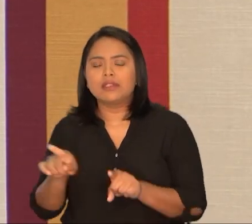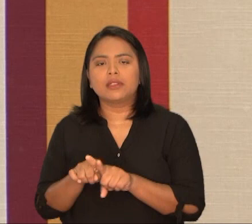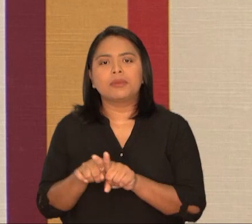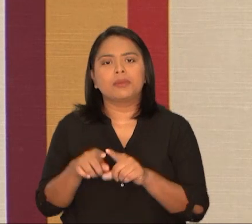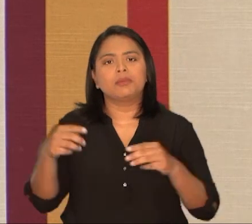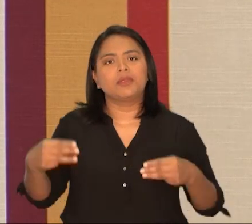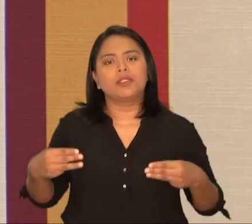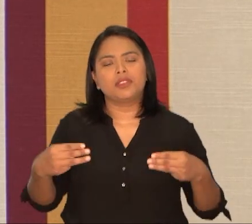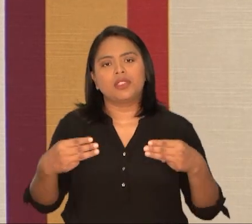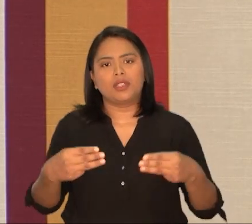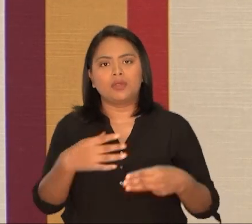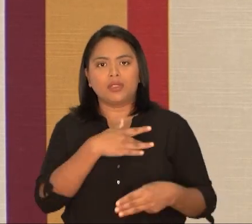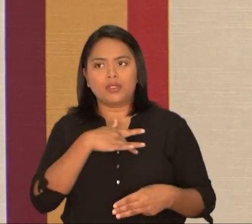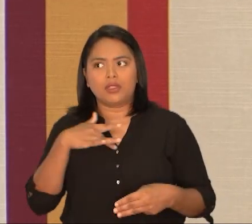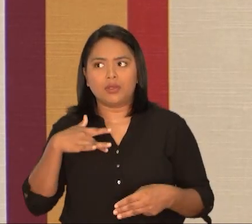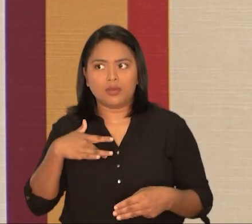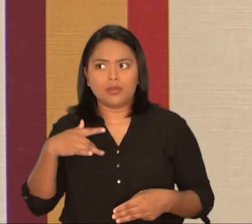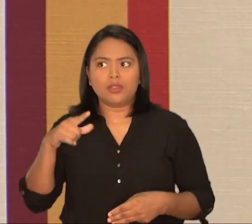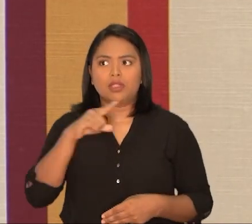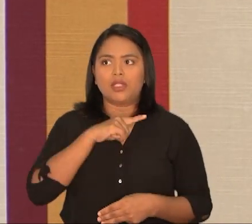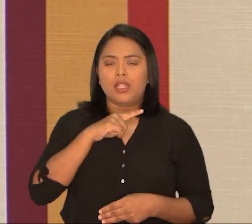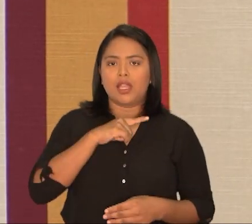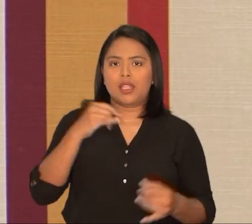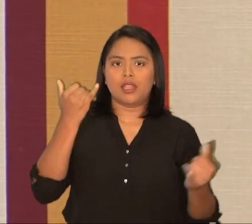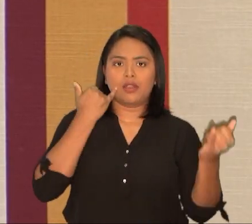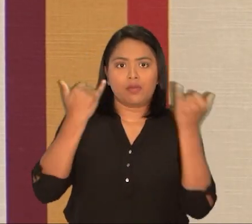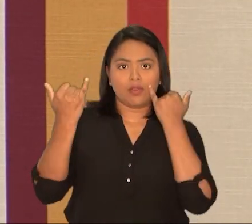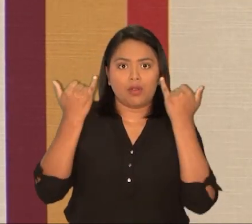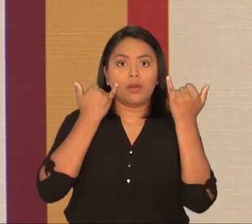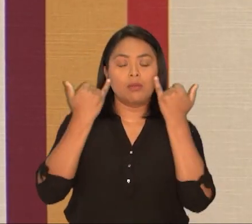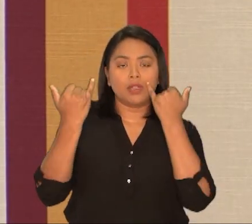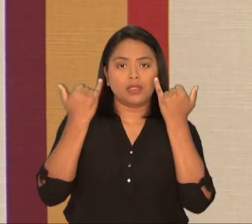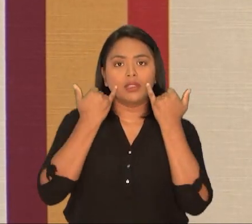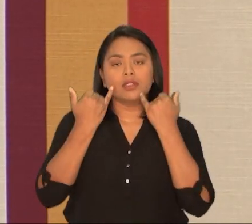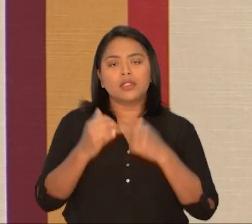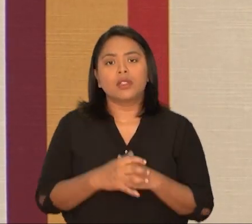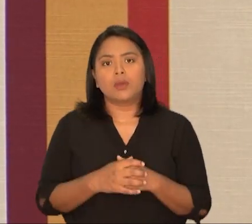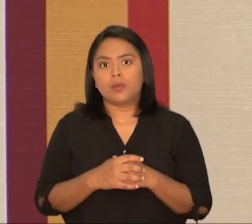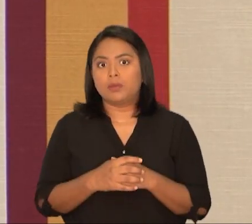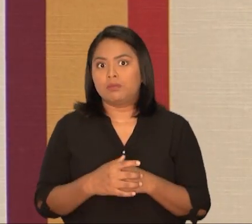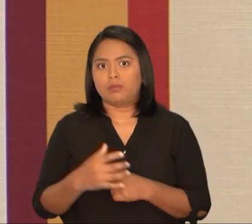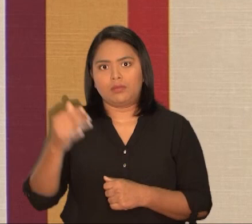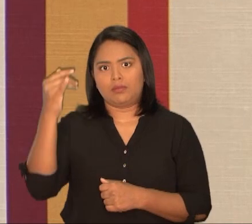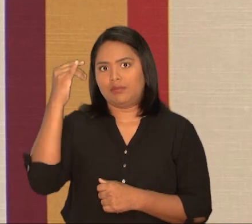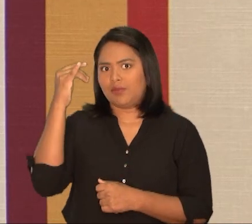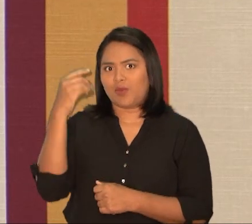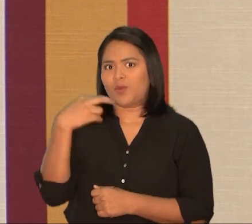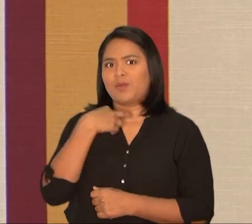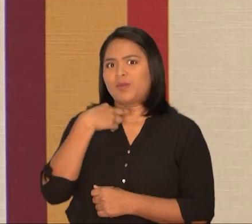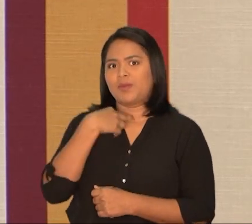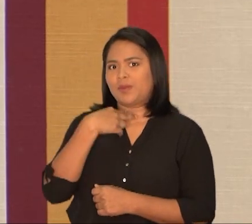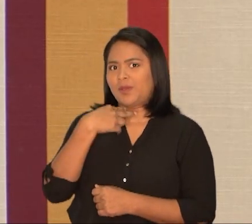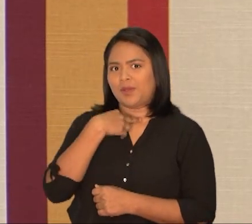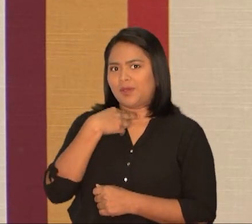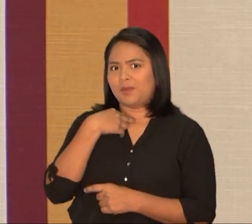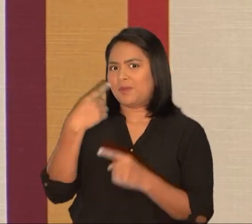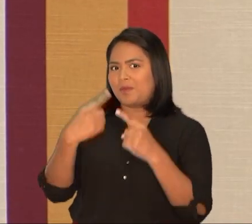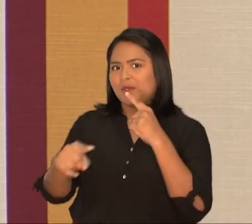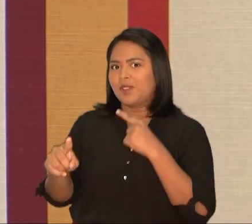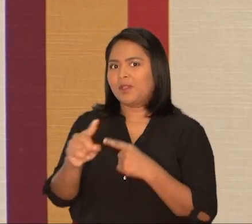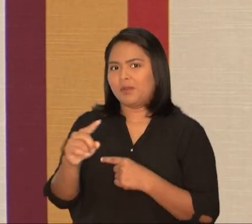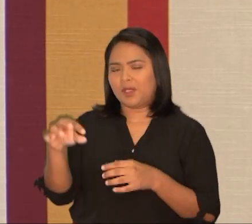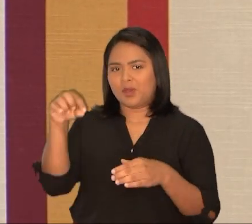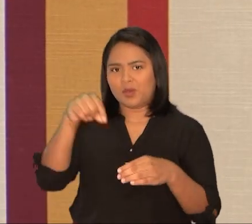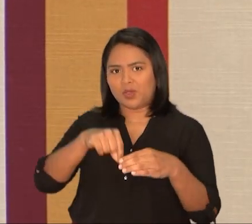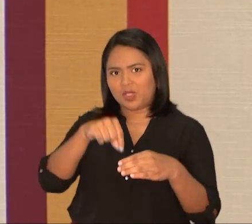Ministério da Saúde, traz a informação, né, de que não é recomendado o uso dos chás pelos bebês. Na